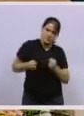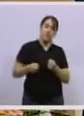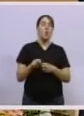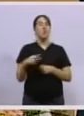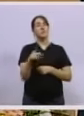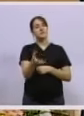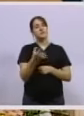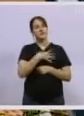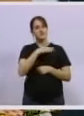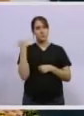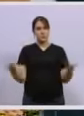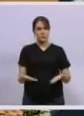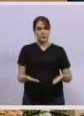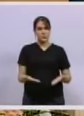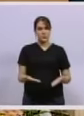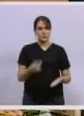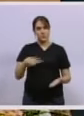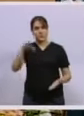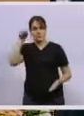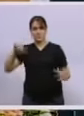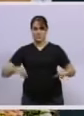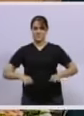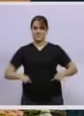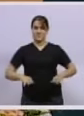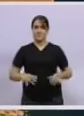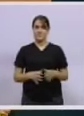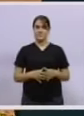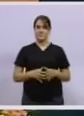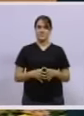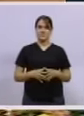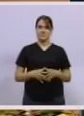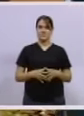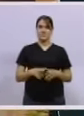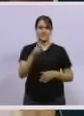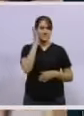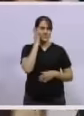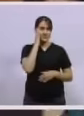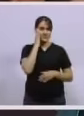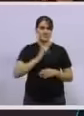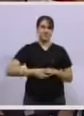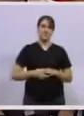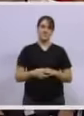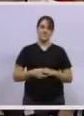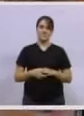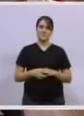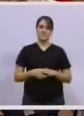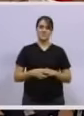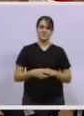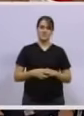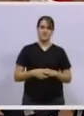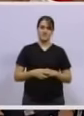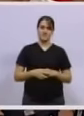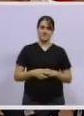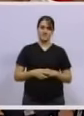hoje? Não. Eu quero o sacrifício. Então agora você está entendendo o que, é que nós estamos falando. Não é querer o